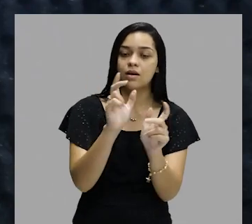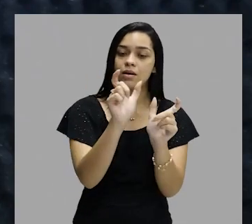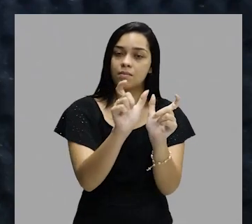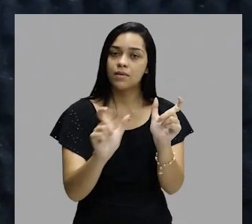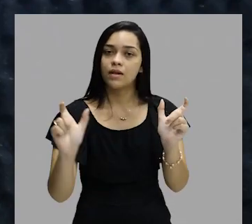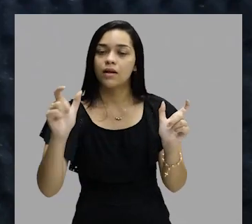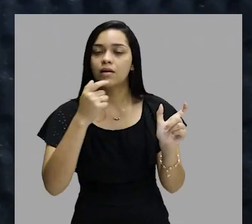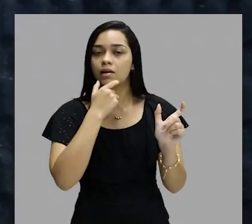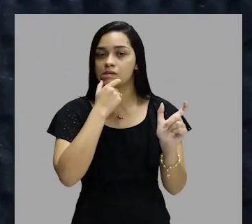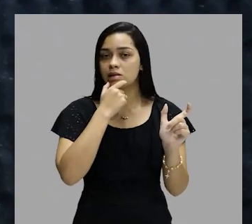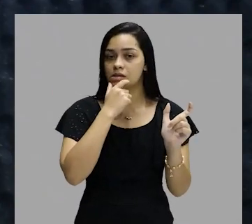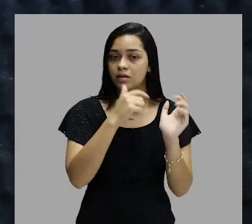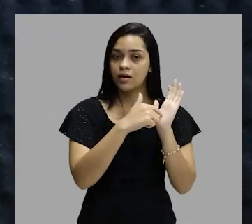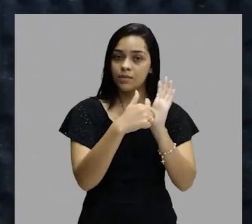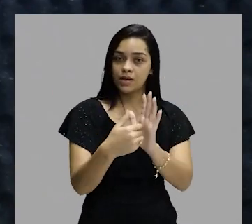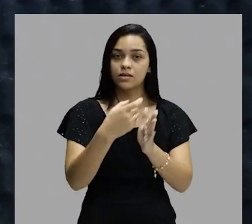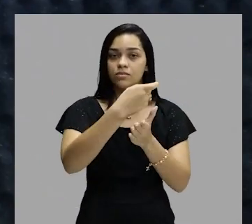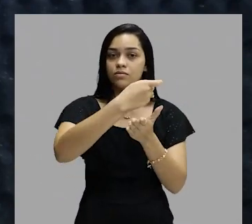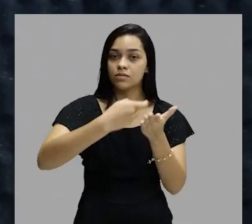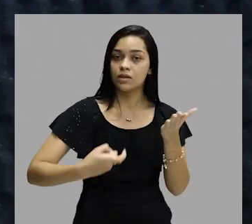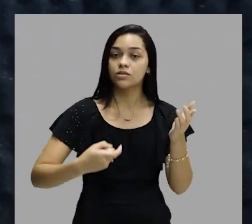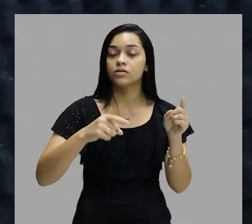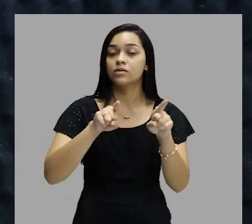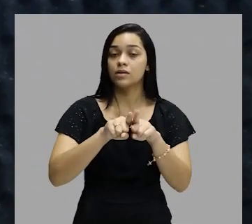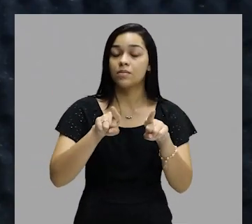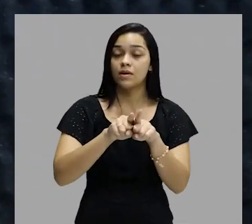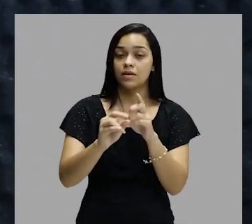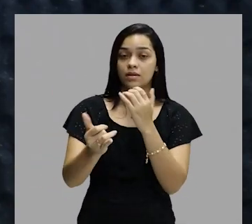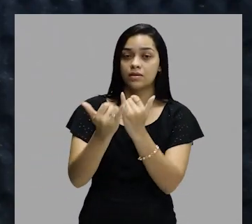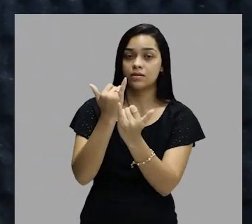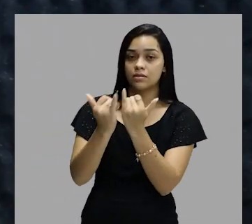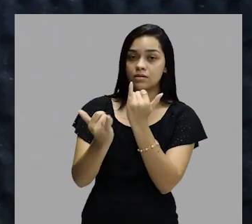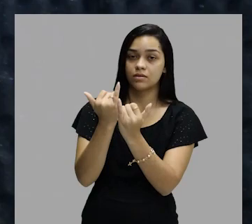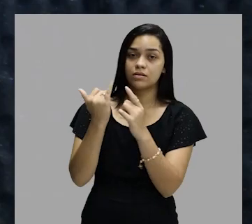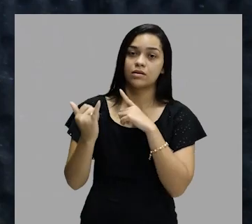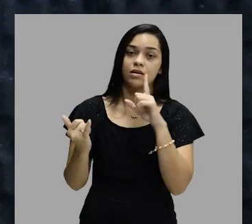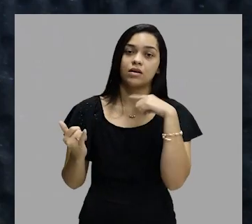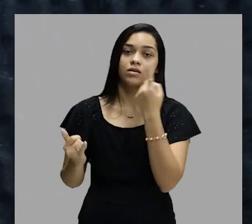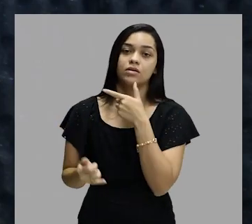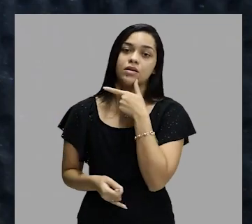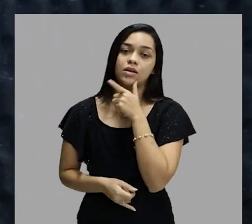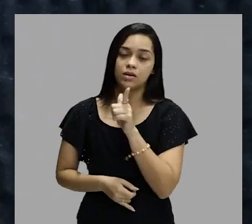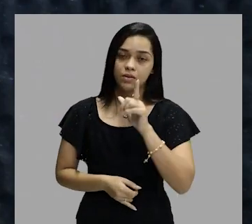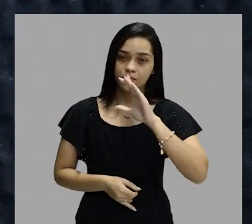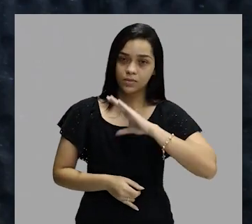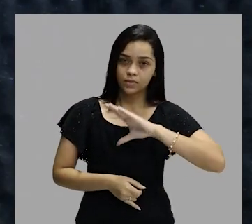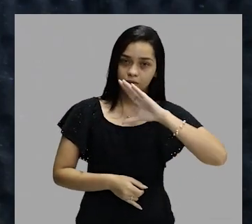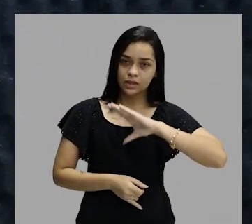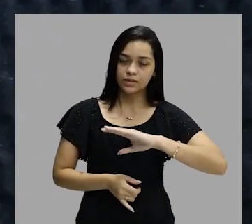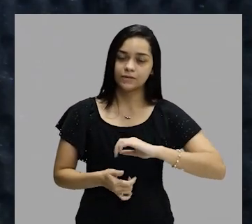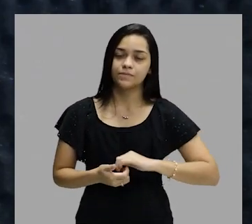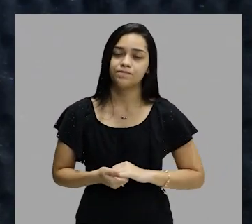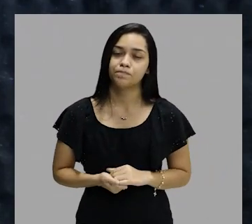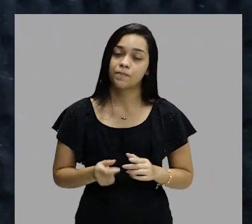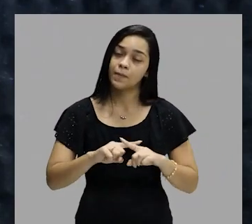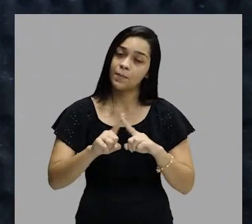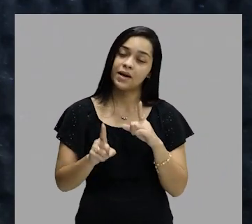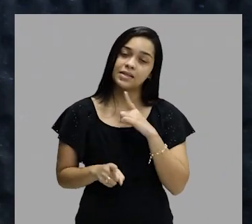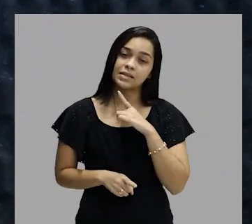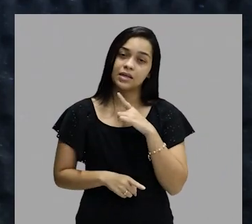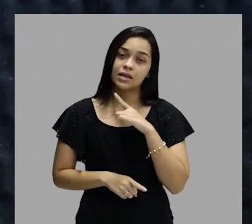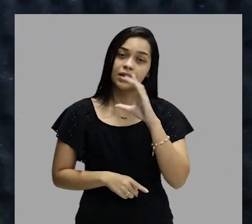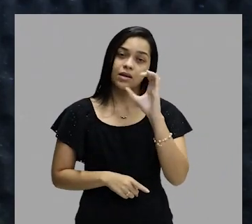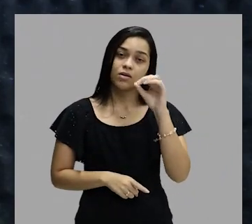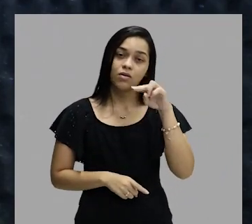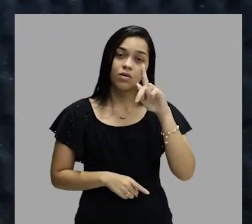do inglês que aparecem em textos e a semelhança delas com a nossa língua materna, que é a língua portuguesa. Mas existem